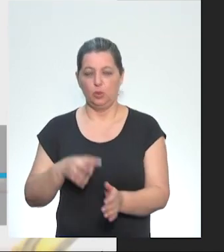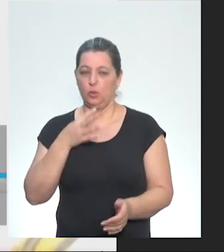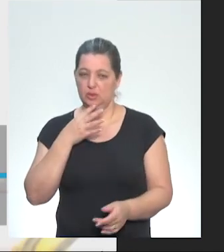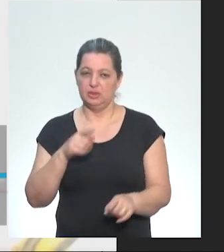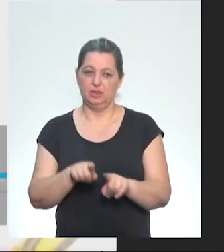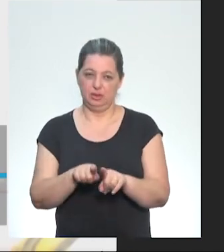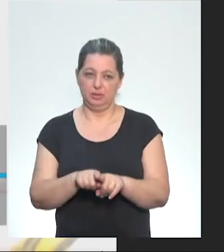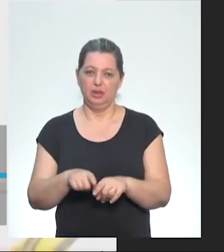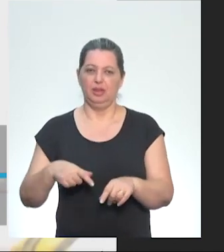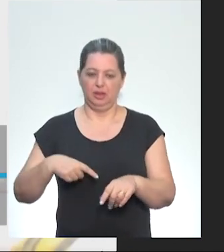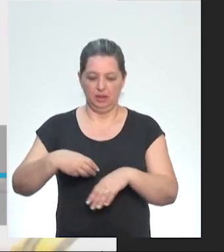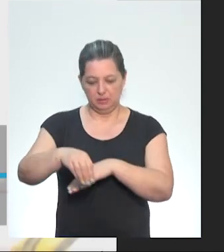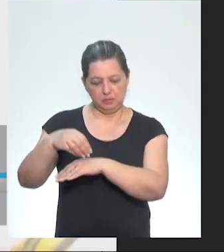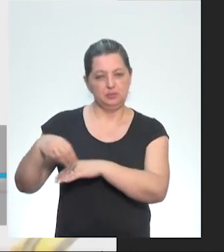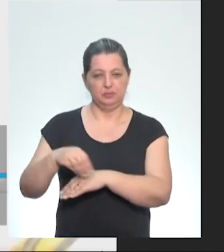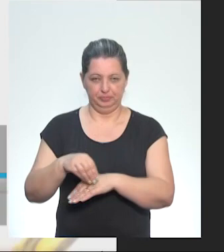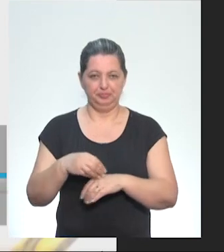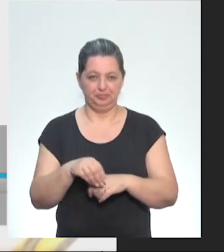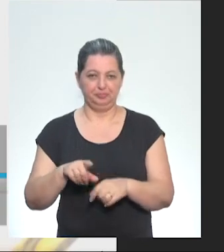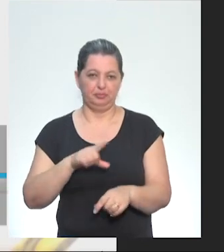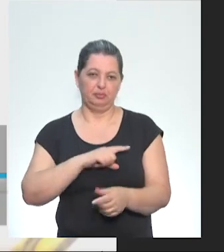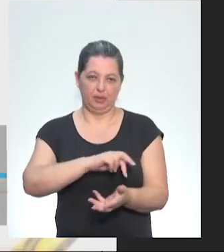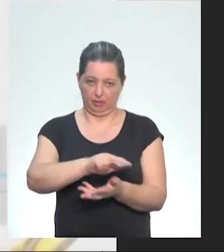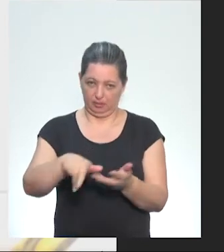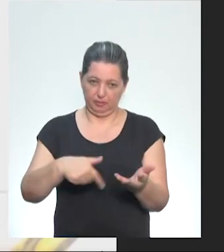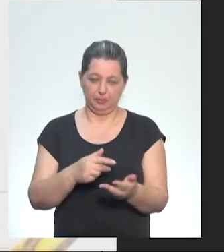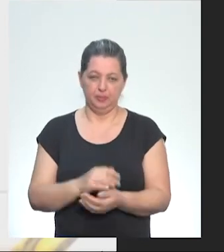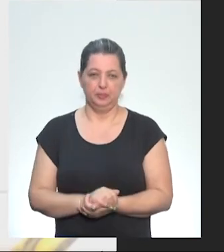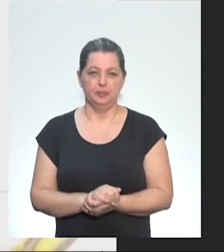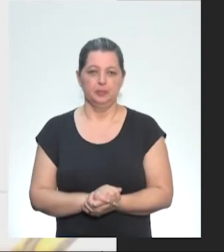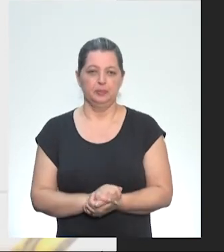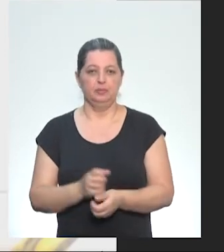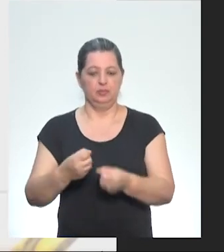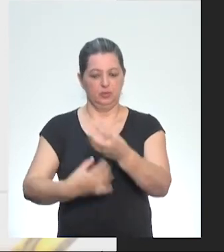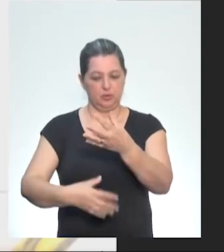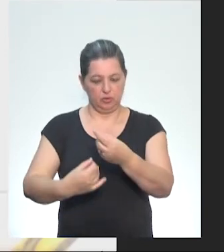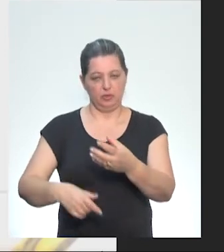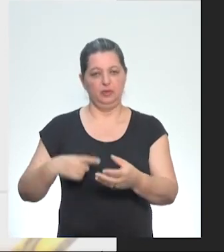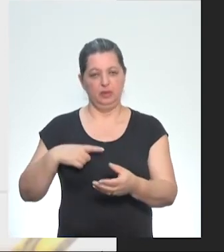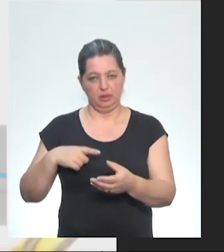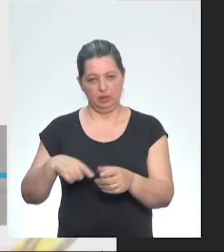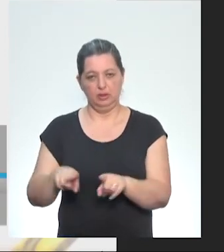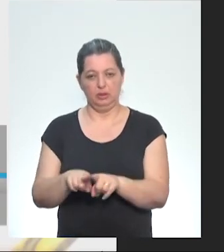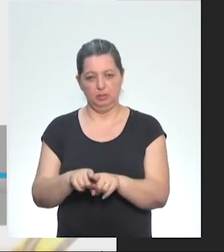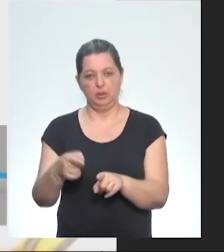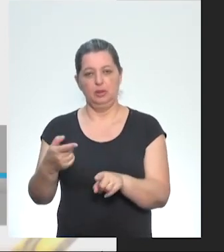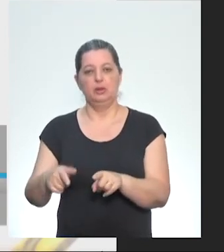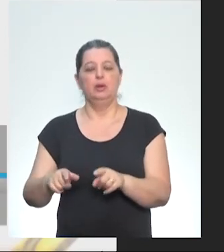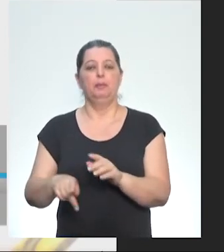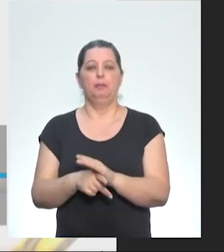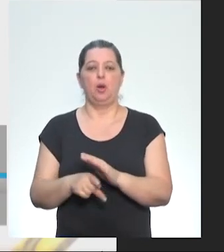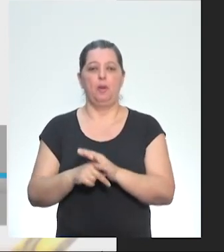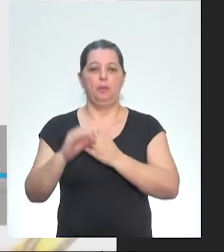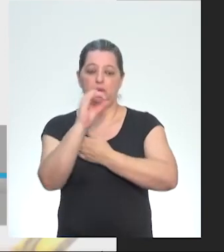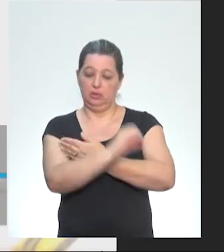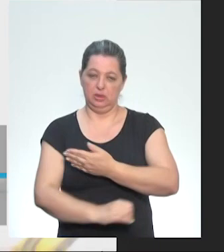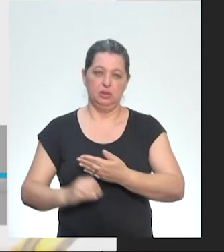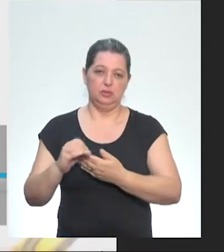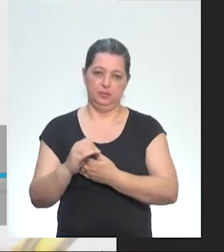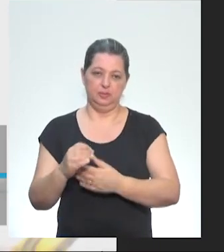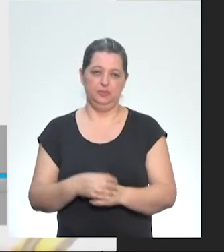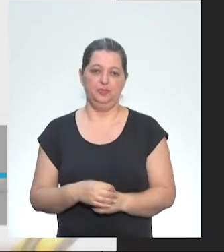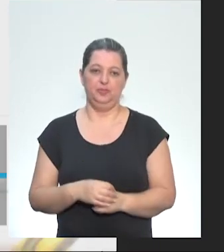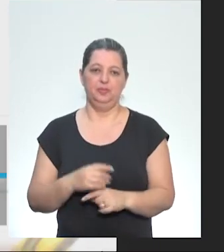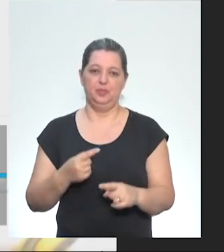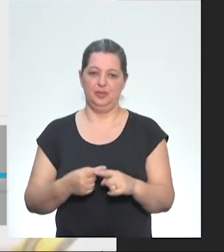tem as indicações, ela vai também deixar aqui no chat para vocês. Também tem as indicações da aula do Centro de Mídias, mas eu passo a palavra para a Sheila, que quer falar